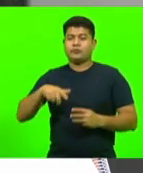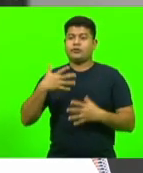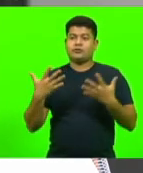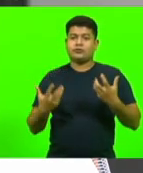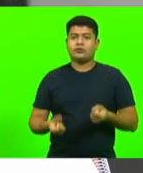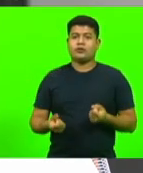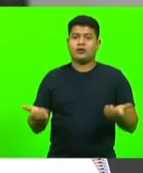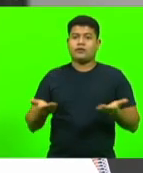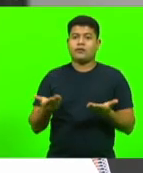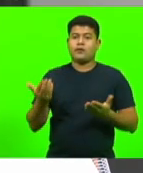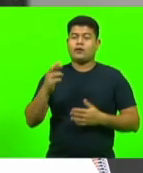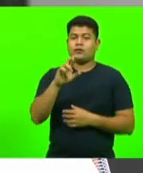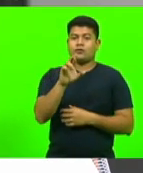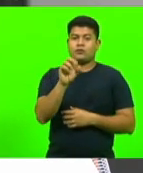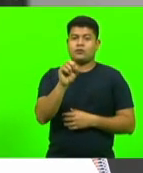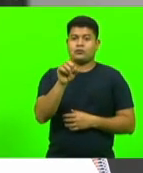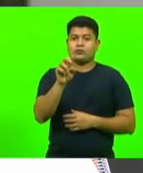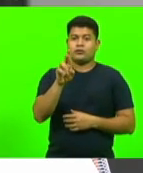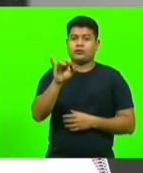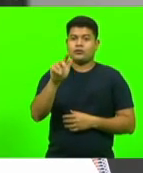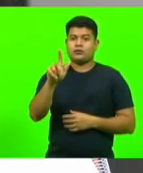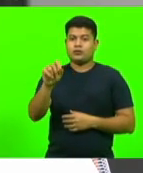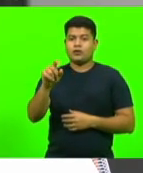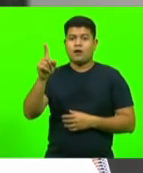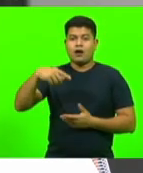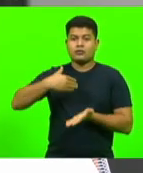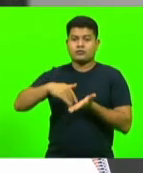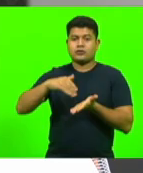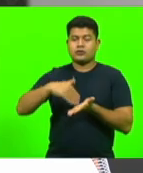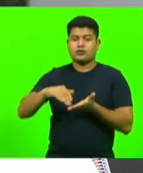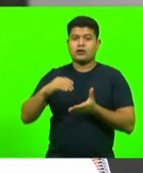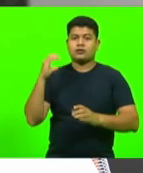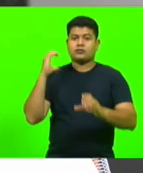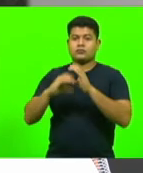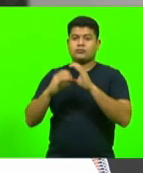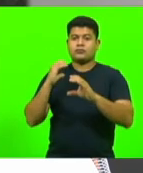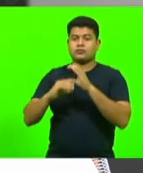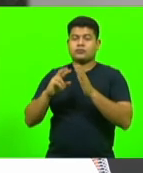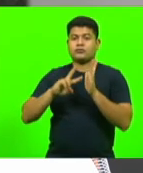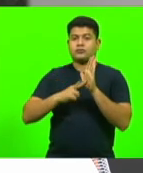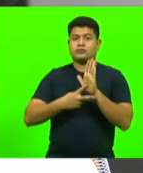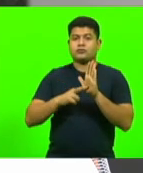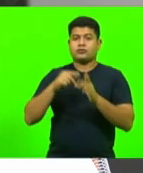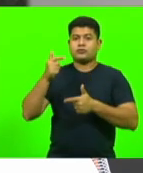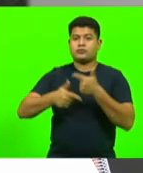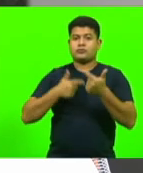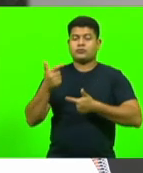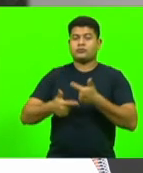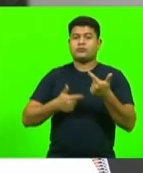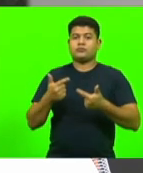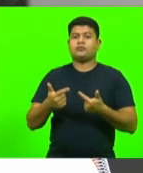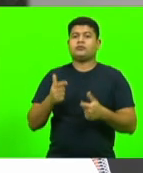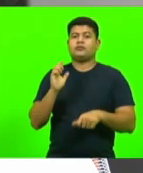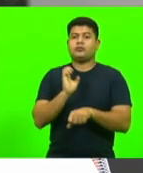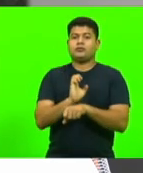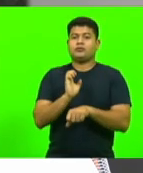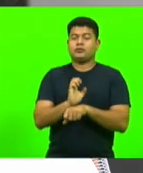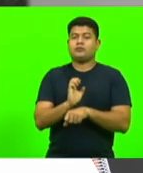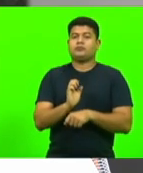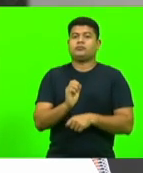Rodrigo de Souza Coelho secretário de comunicação do Sindicato dos Trabalhadores no serviço público estadual de Santa Catarina